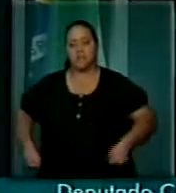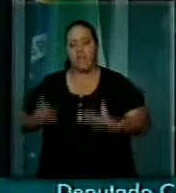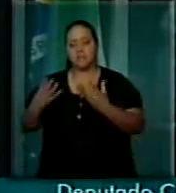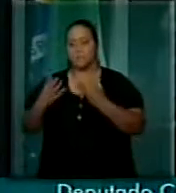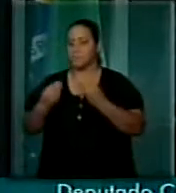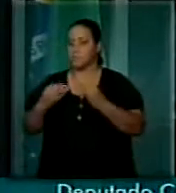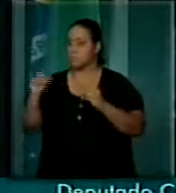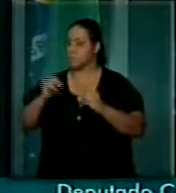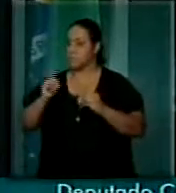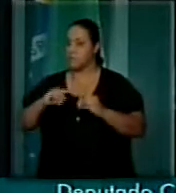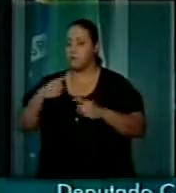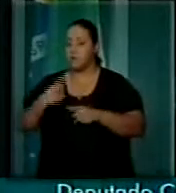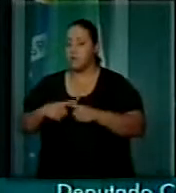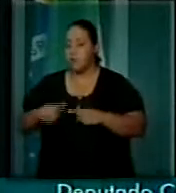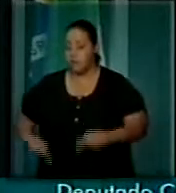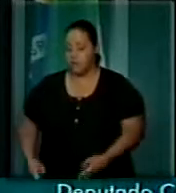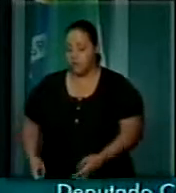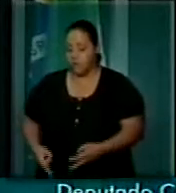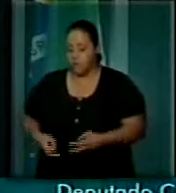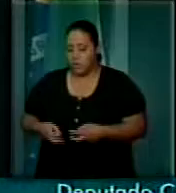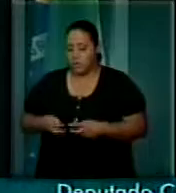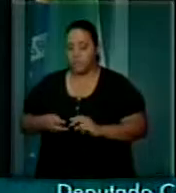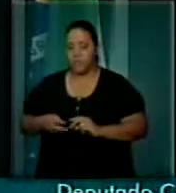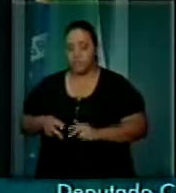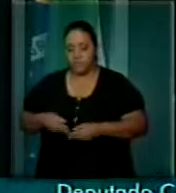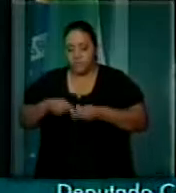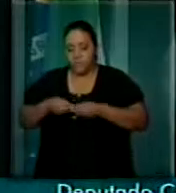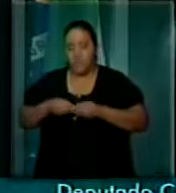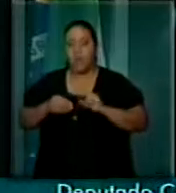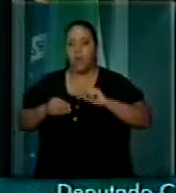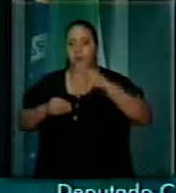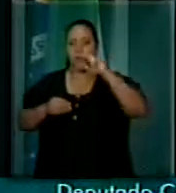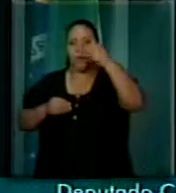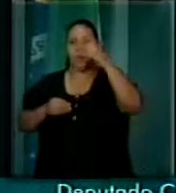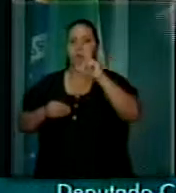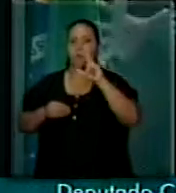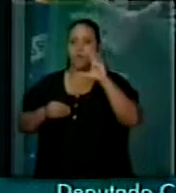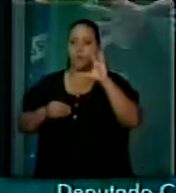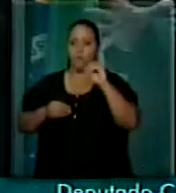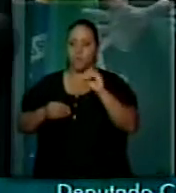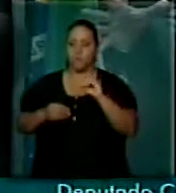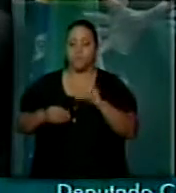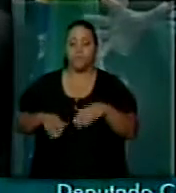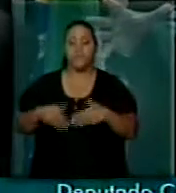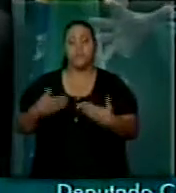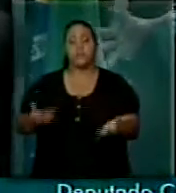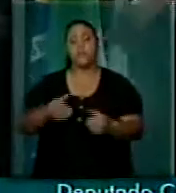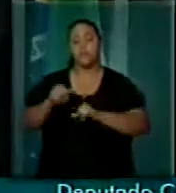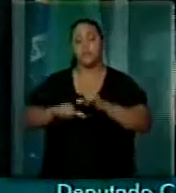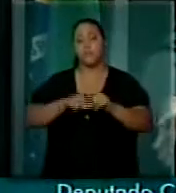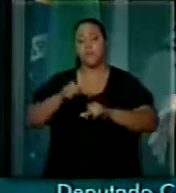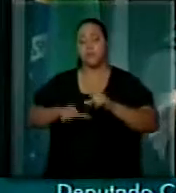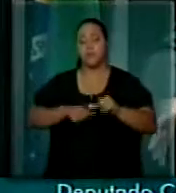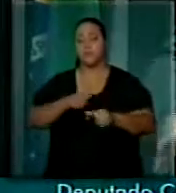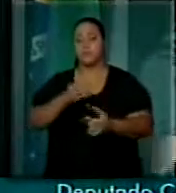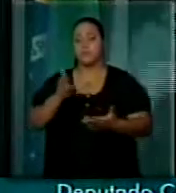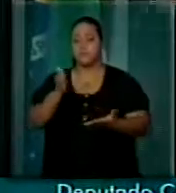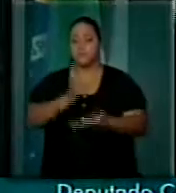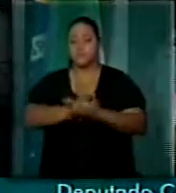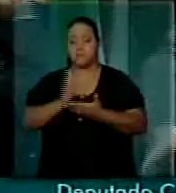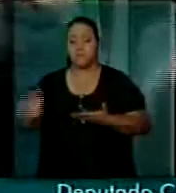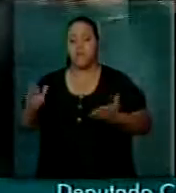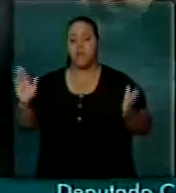função do que ela dá de lucro e de rendimento. Então, mudamos o marco regulatório. Agora,